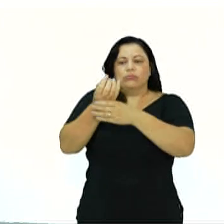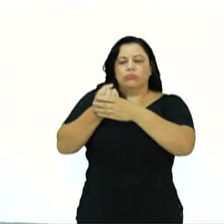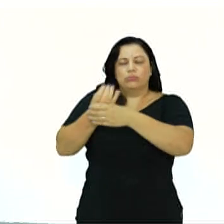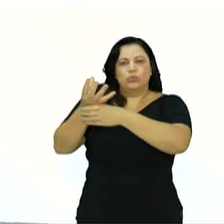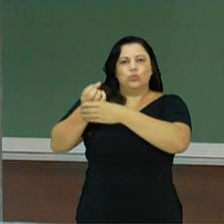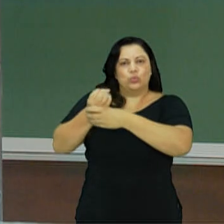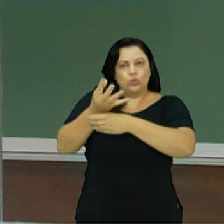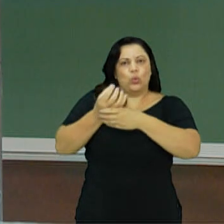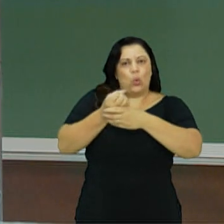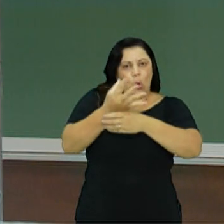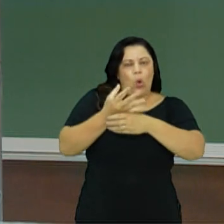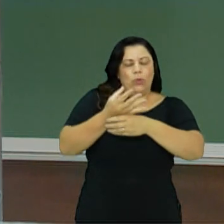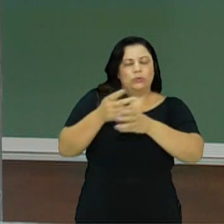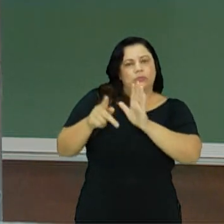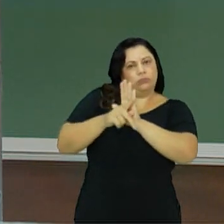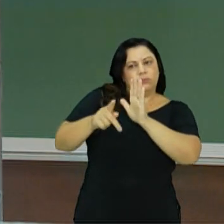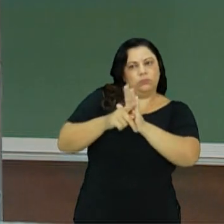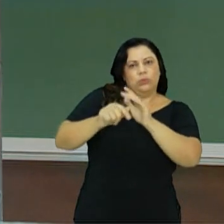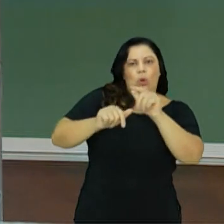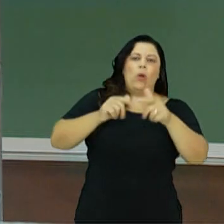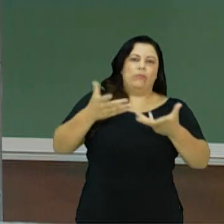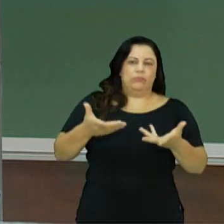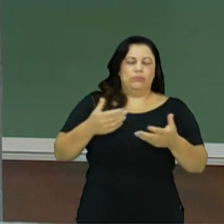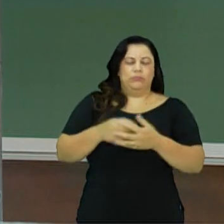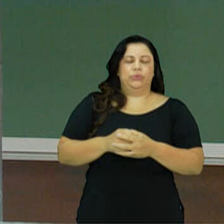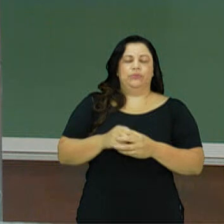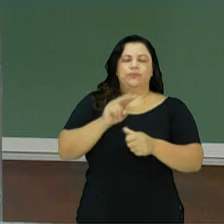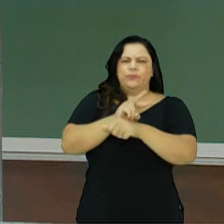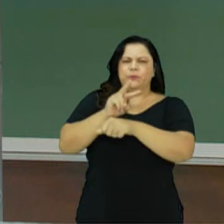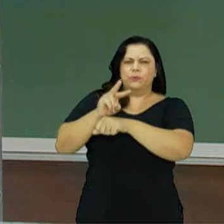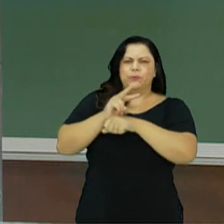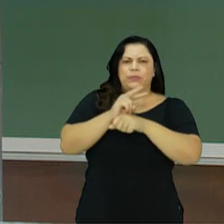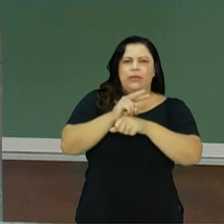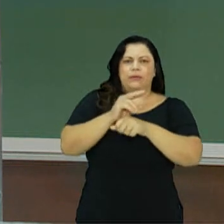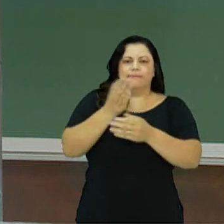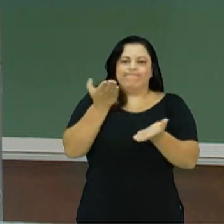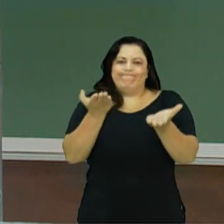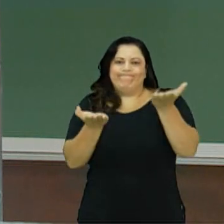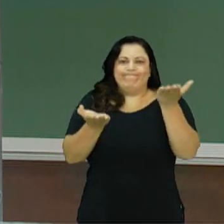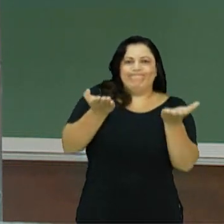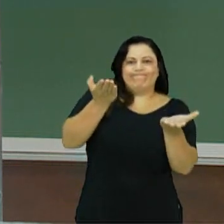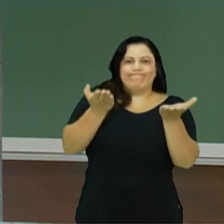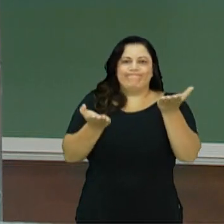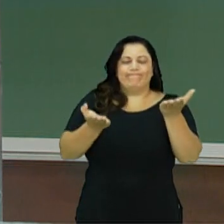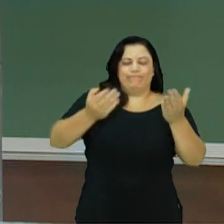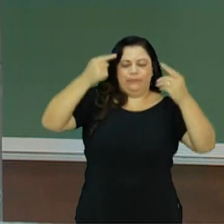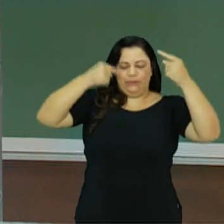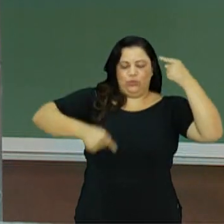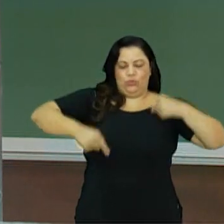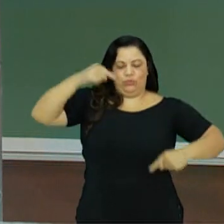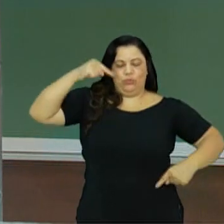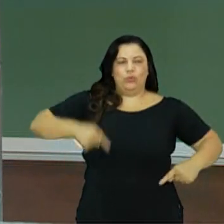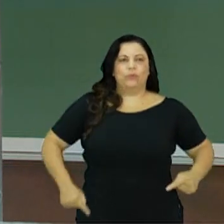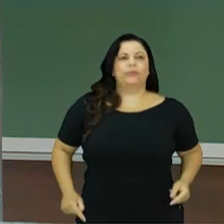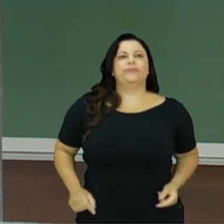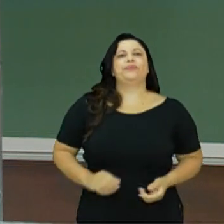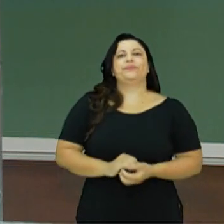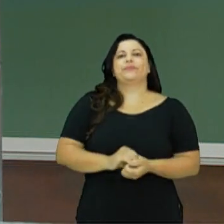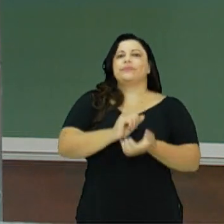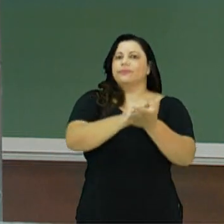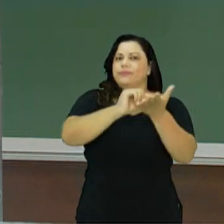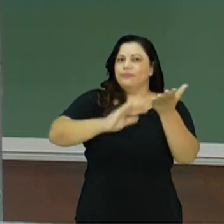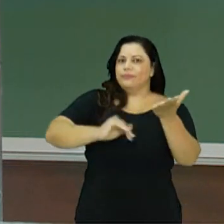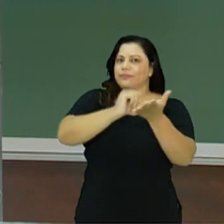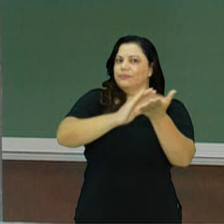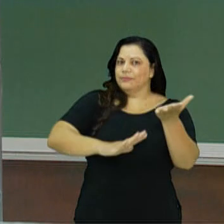pelo contrário, ele faz a função dele, né, que é a manutenção, é o equilíbrio corporal, né? Vamos a já um exercício, né,